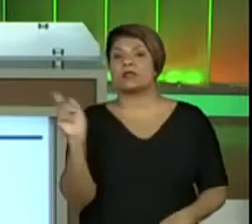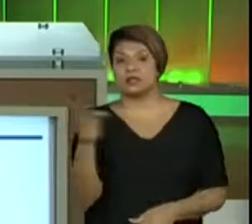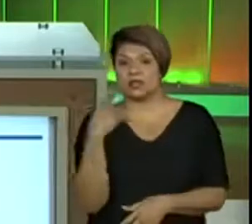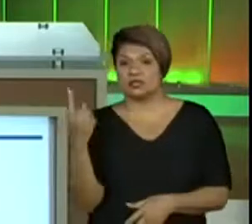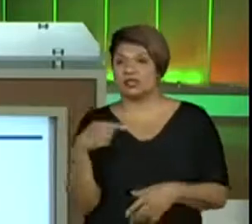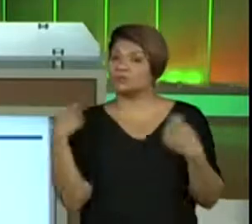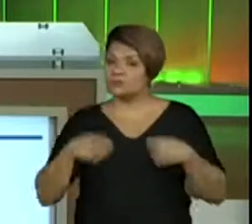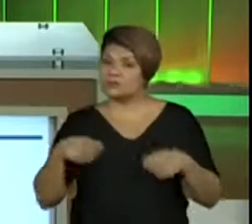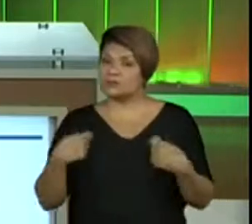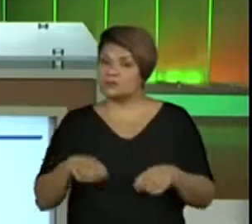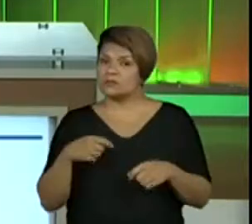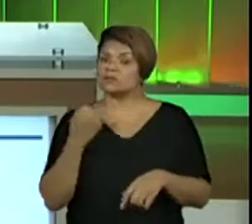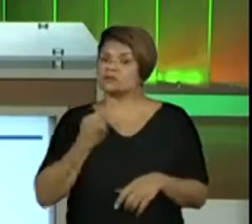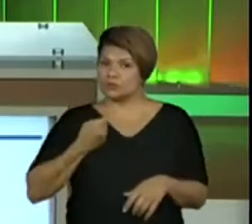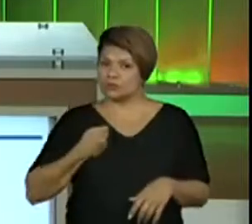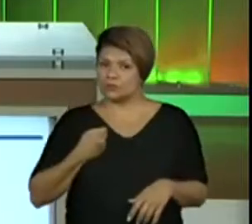números